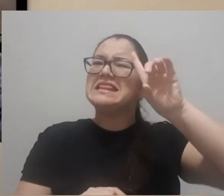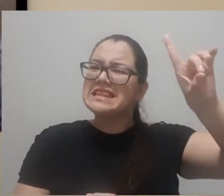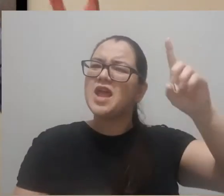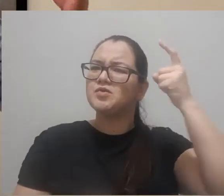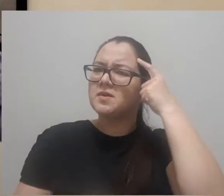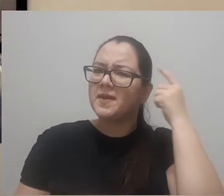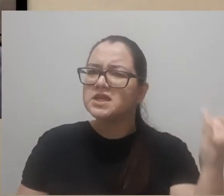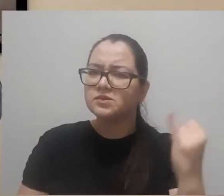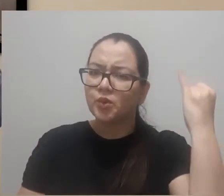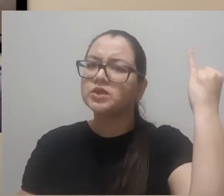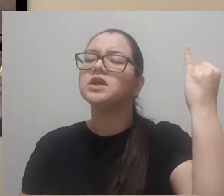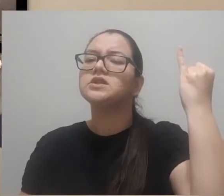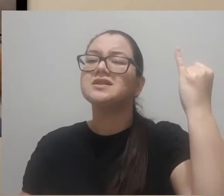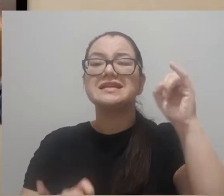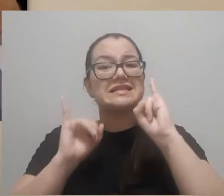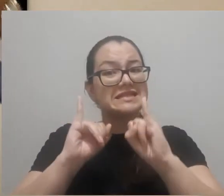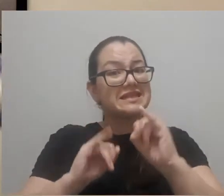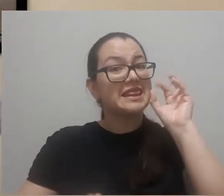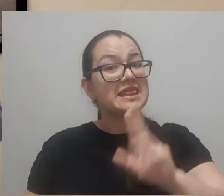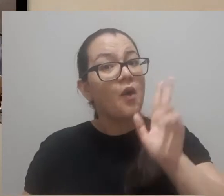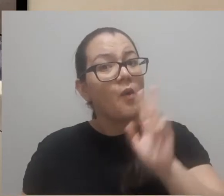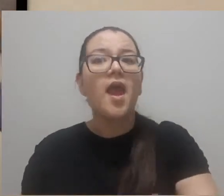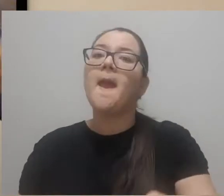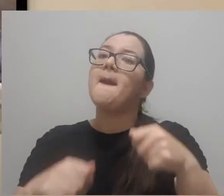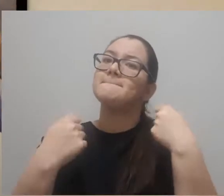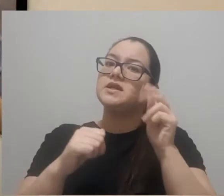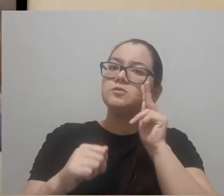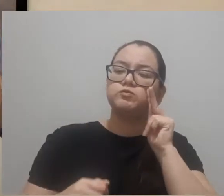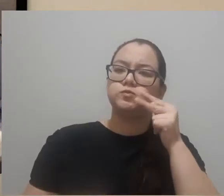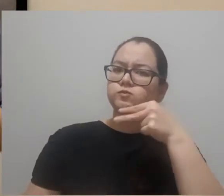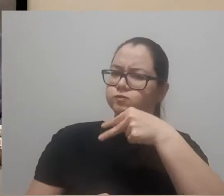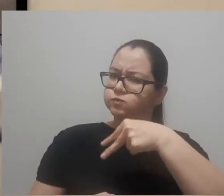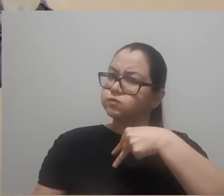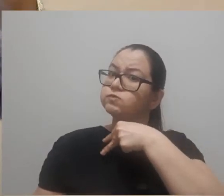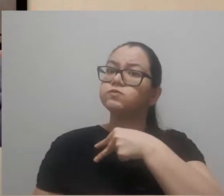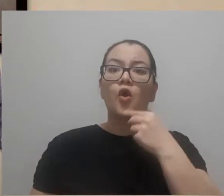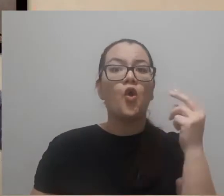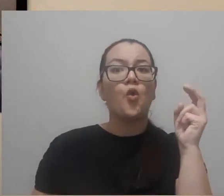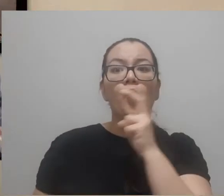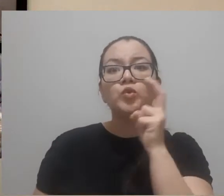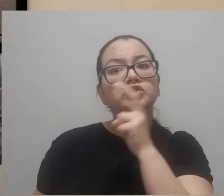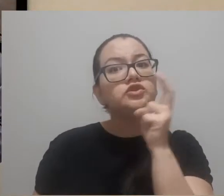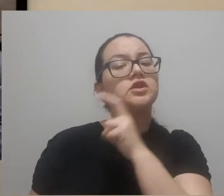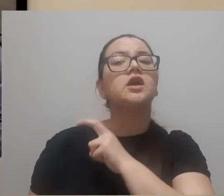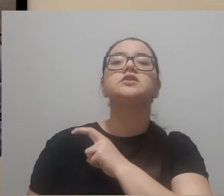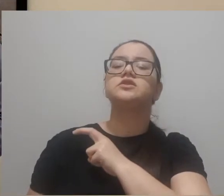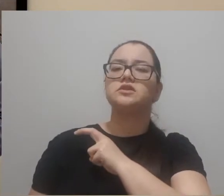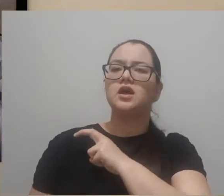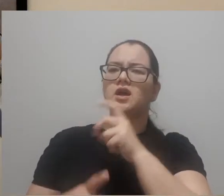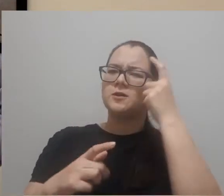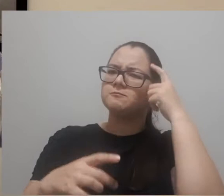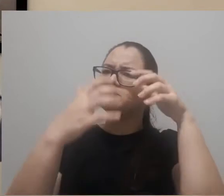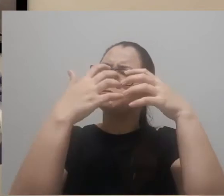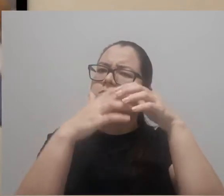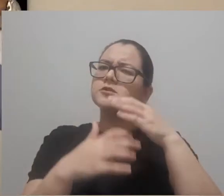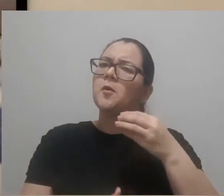não for, nós precisamos fazer uma autoanálise, nós precisamos fazer uma reflexão, uma avaliação na nossa vida.